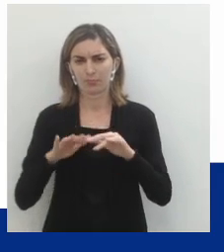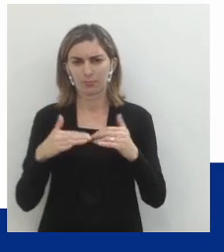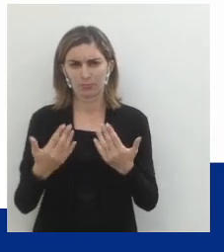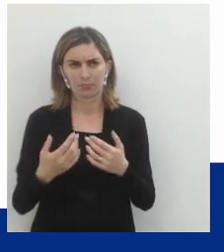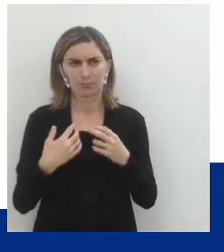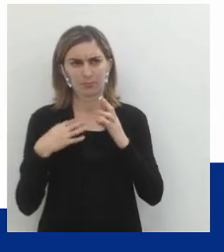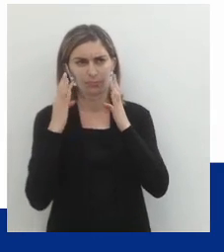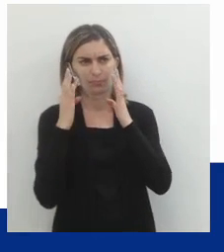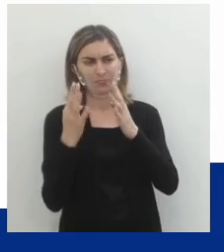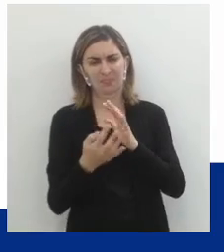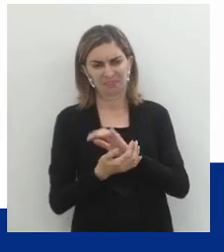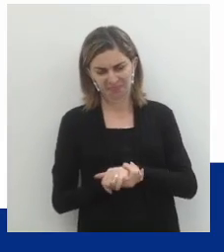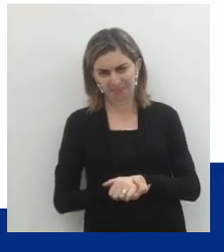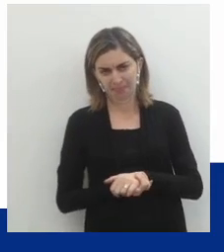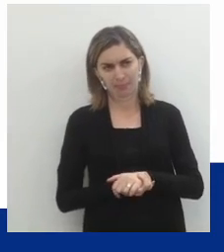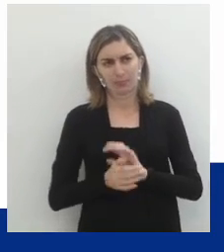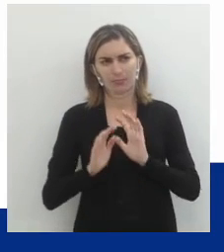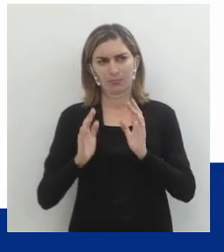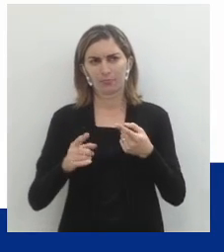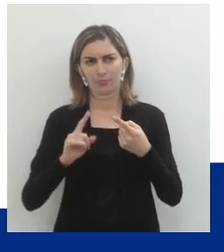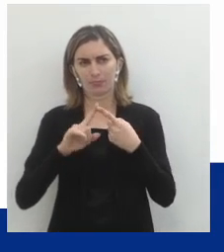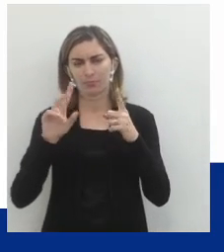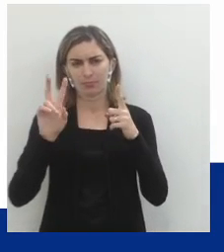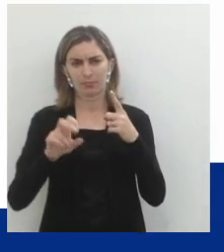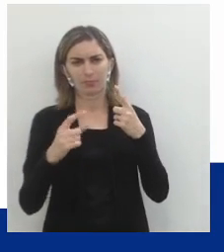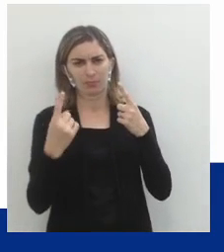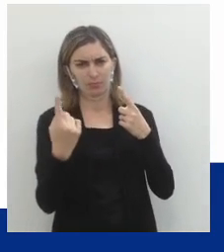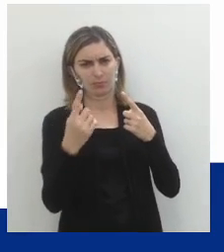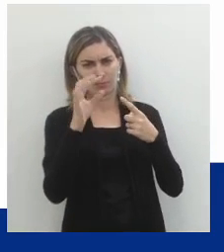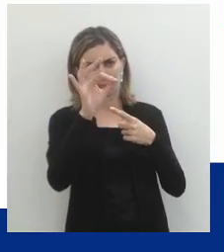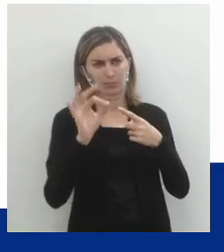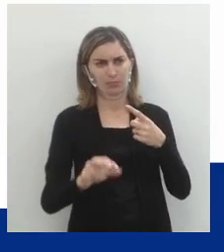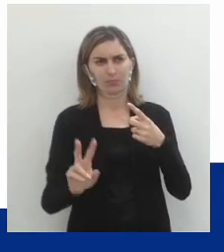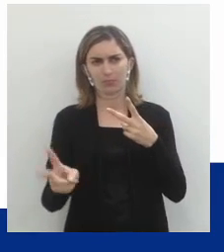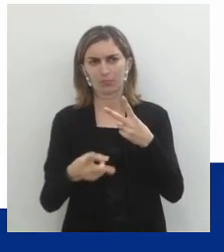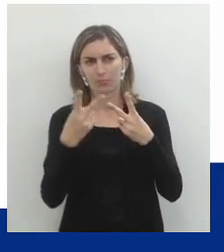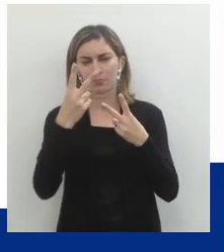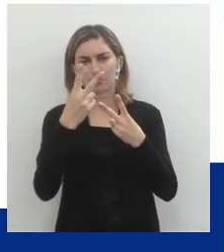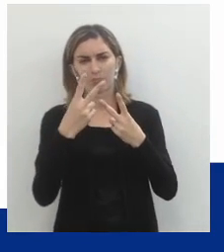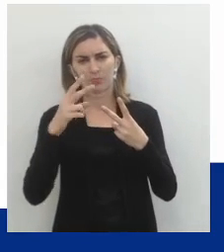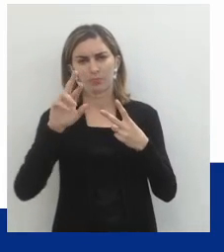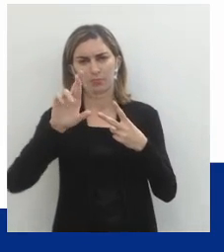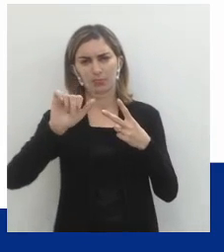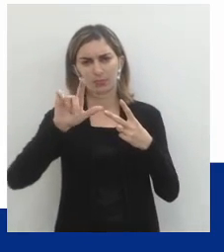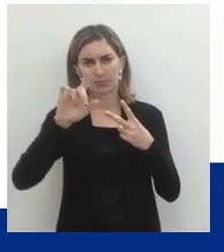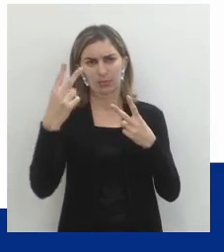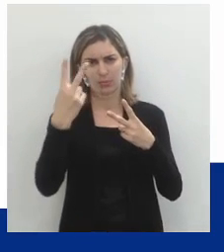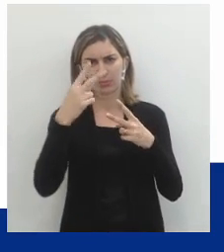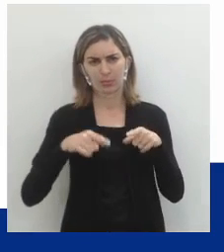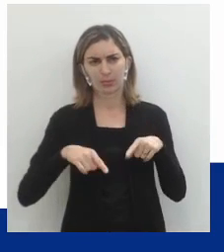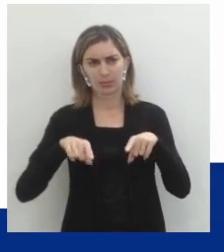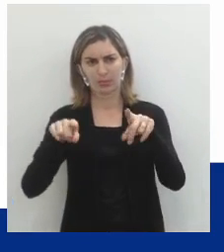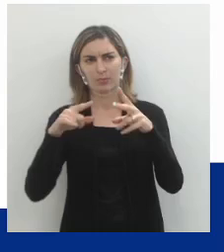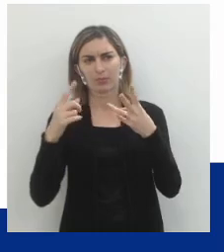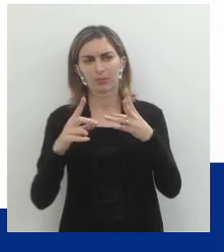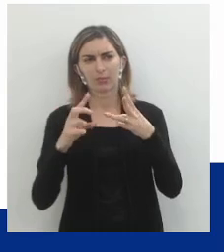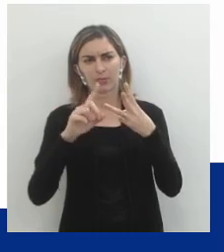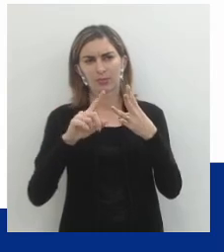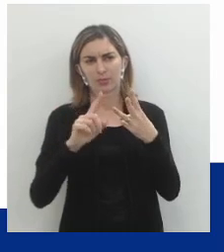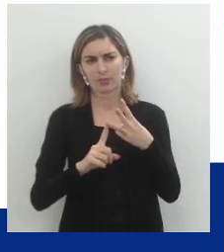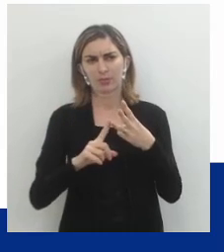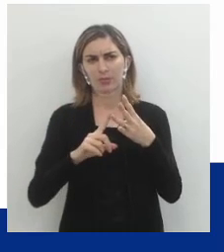presta atenção. Já vimos o tema 1, porcentagem, o tema 2, posição relativa de duas retas, e o tema